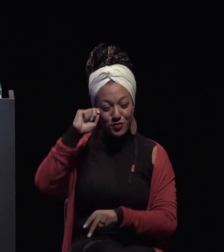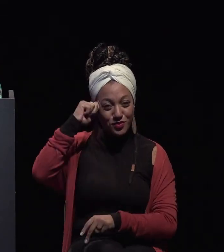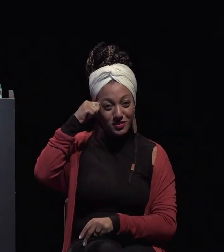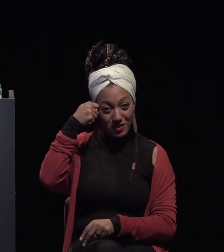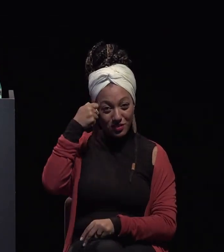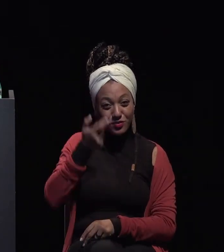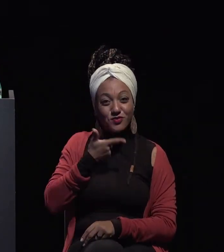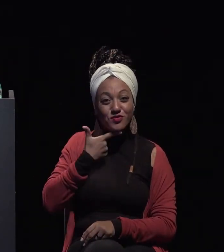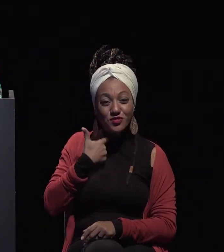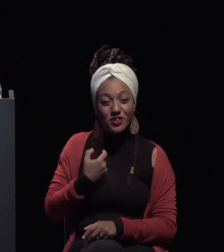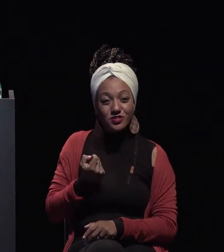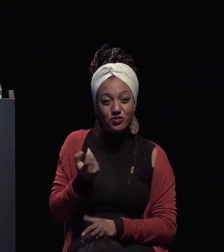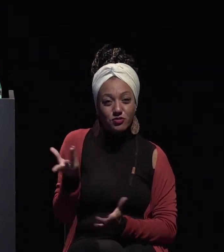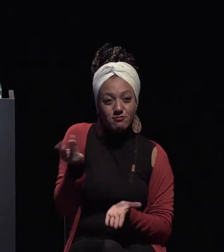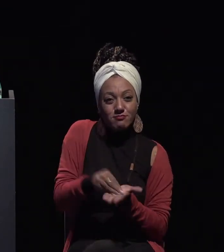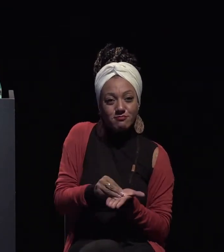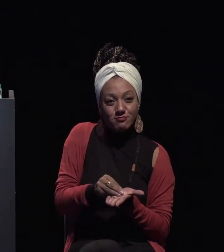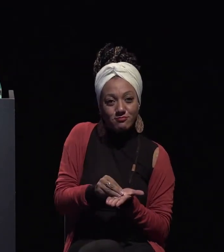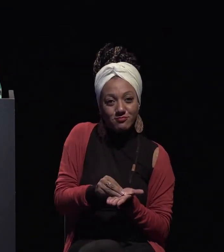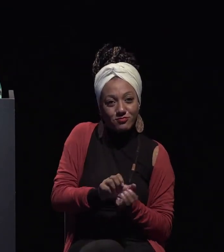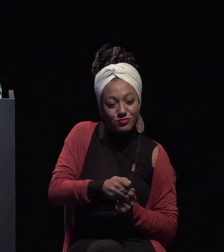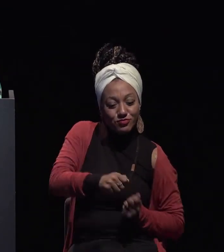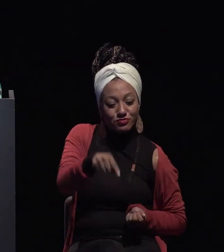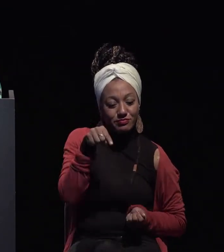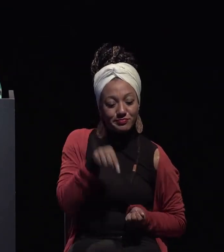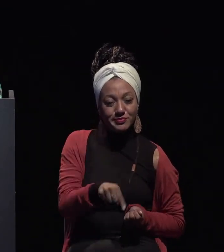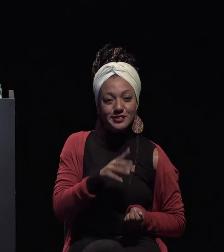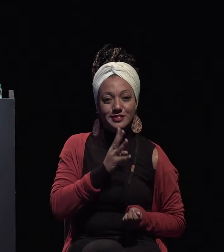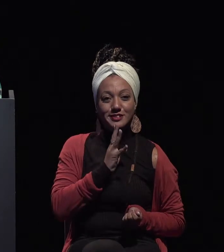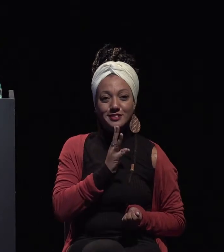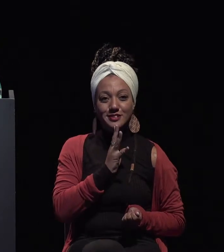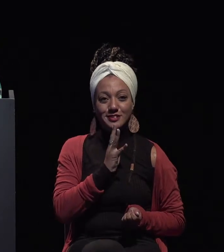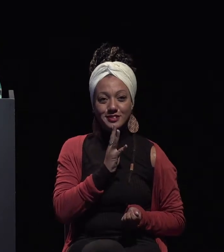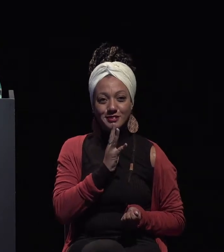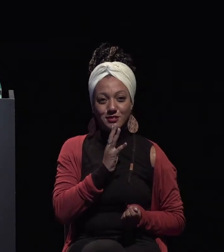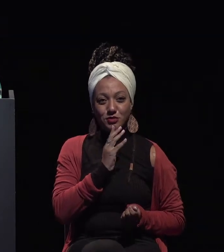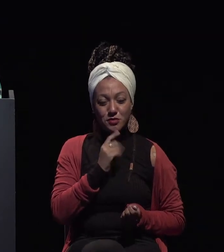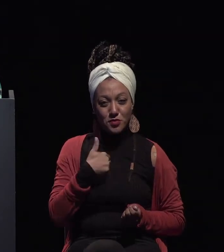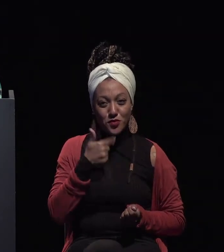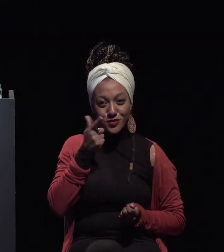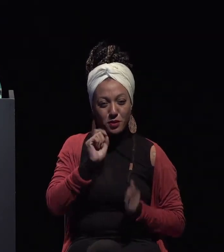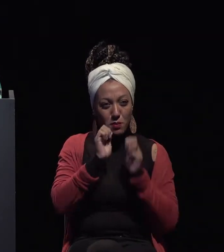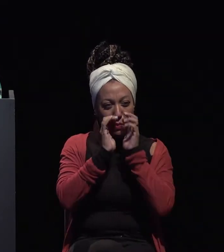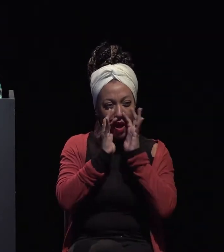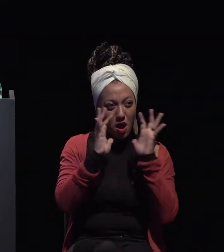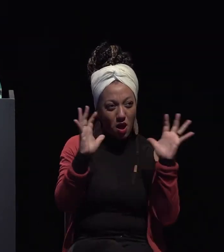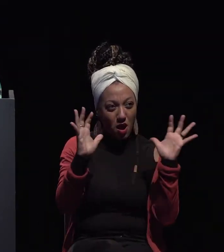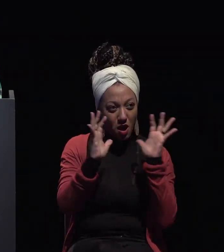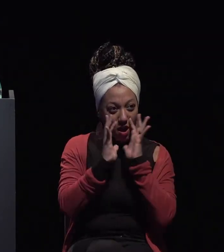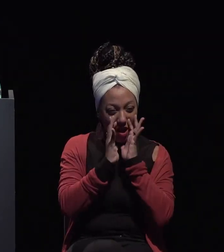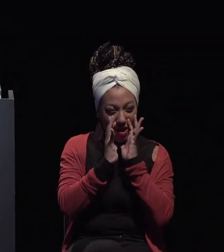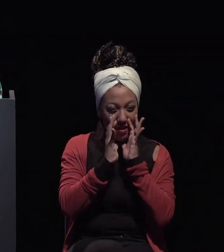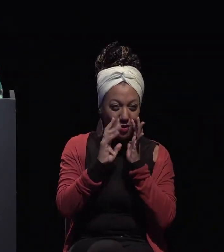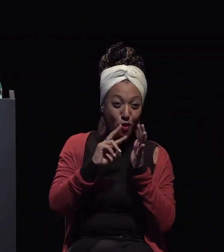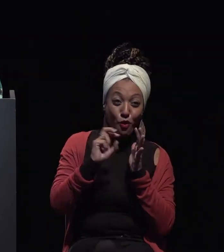como eu disse anteriormente, que a gente colocasse no nosso megafone, mesmo que coubesse no nosso bolso,